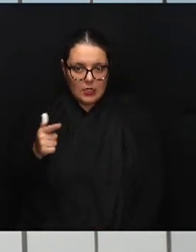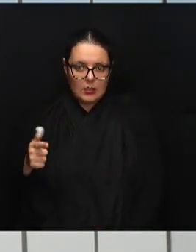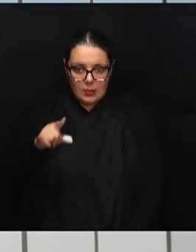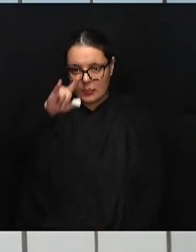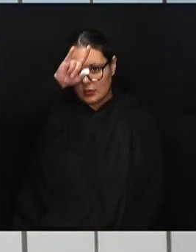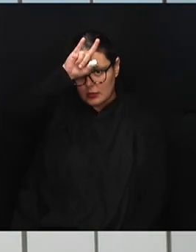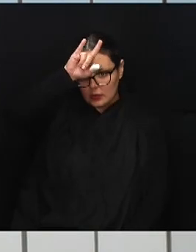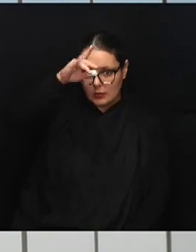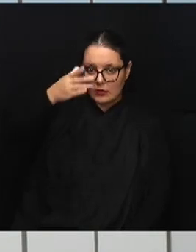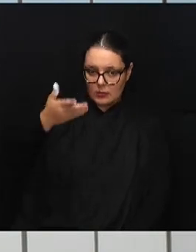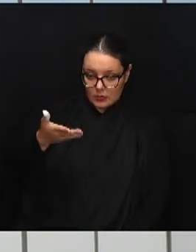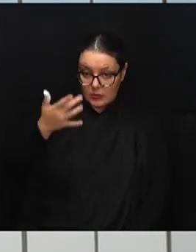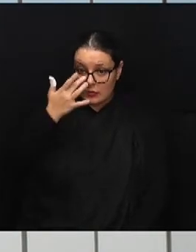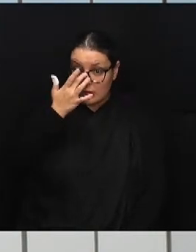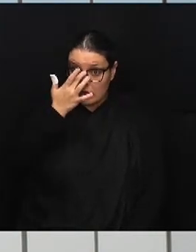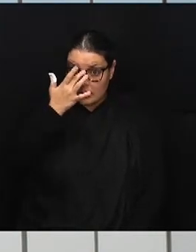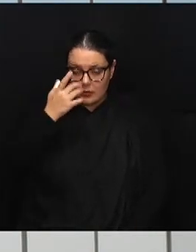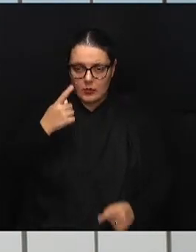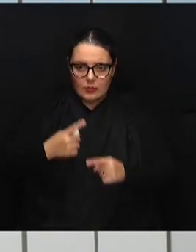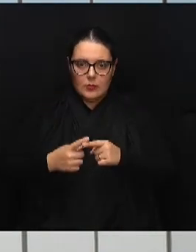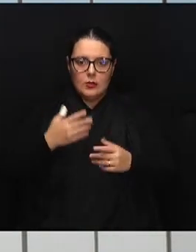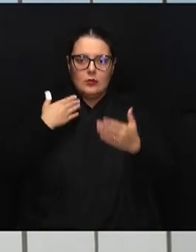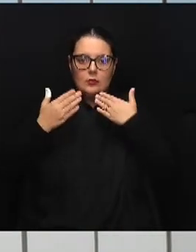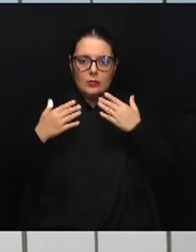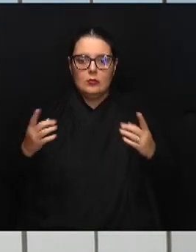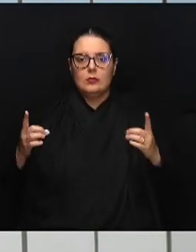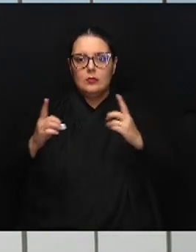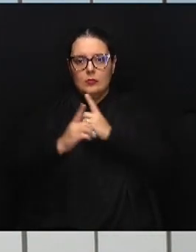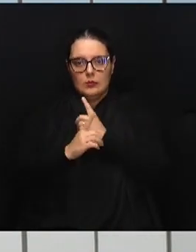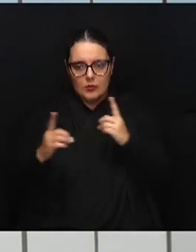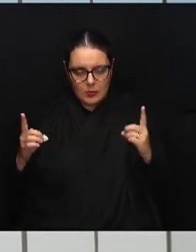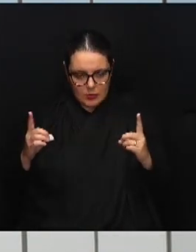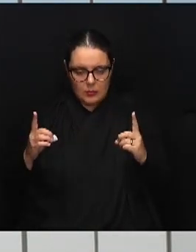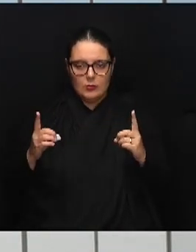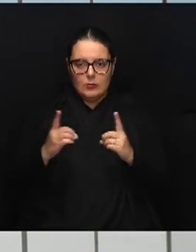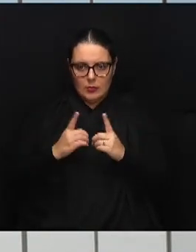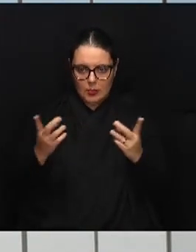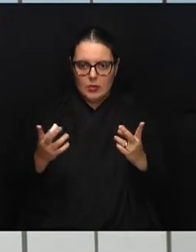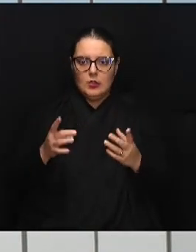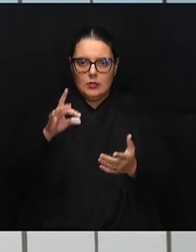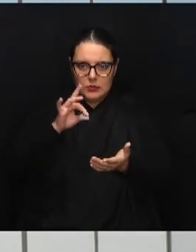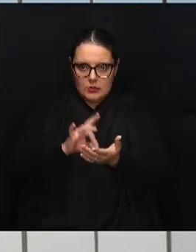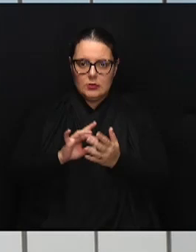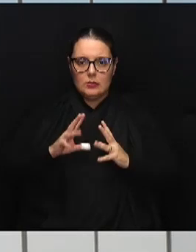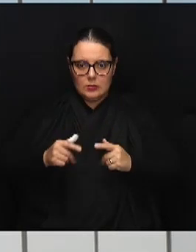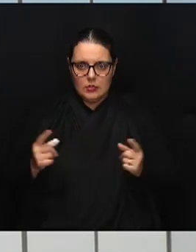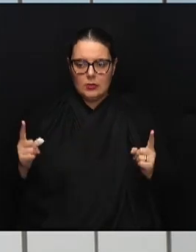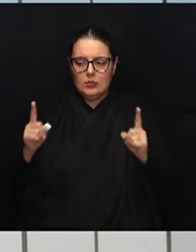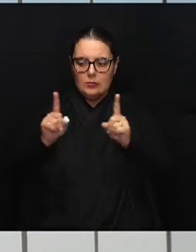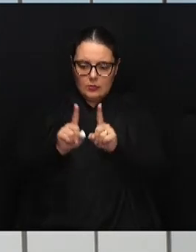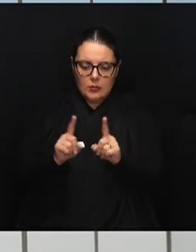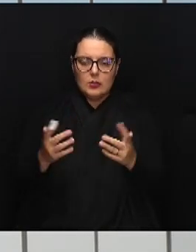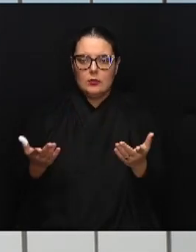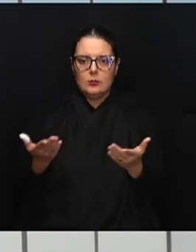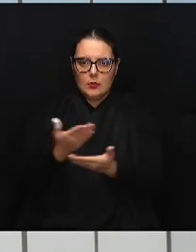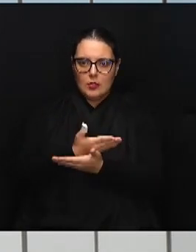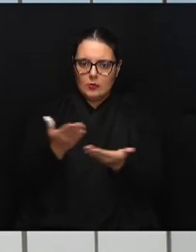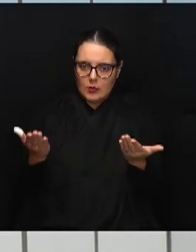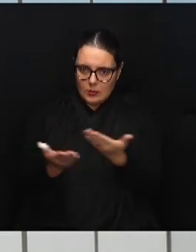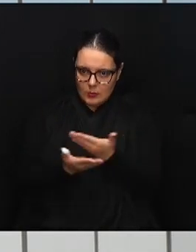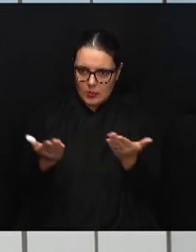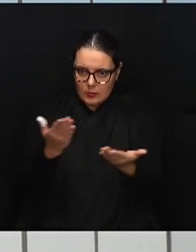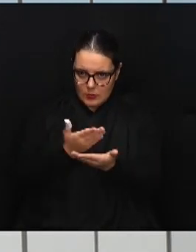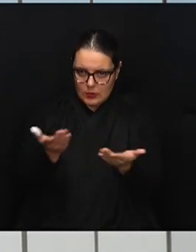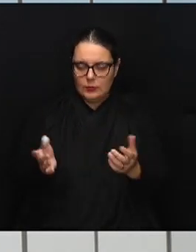traição, porque há um diálogo constante, sincero e honesto entre as pessoas que estão nessa relação,